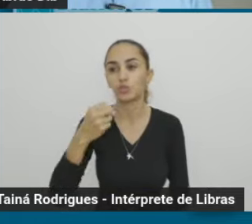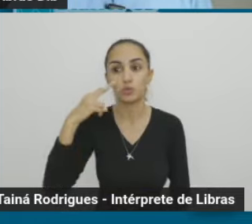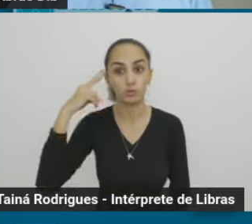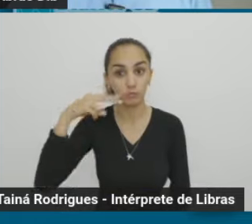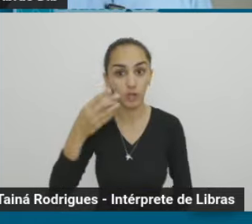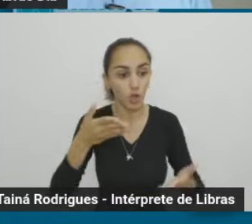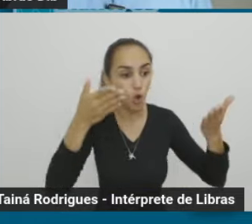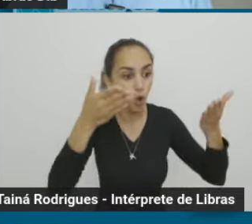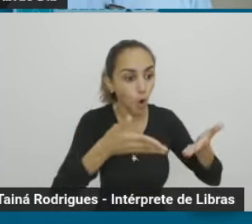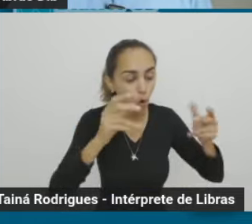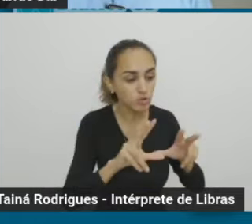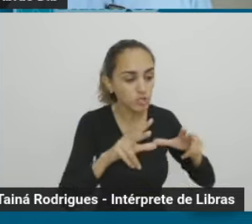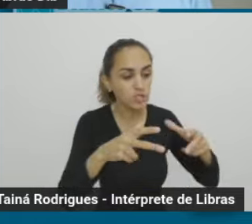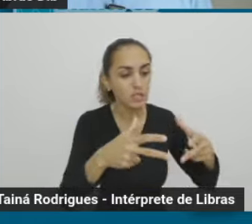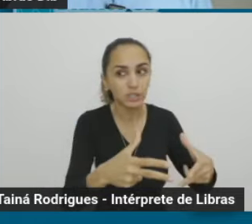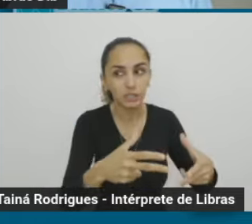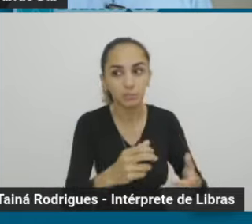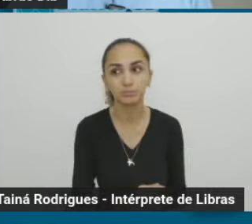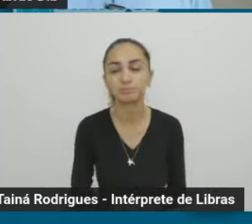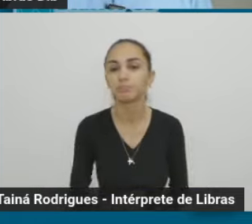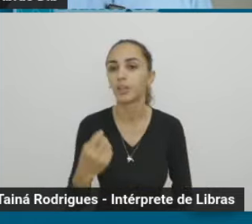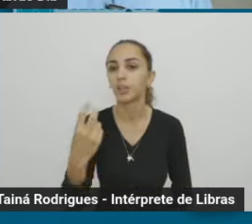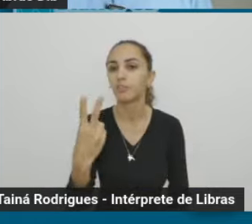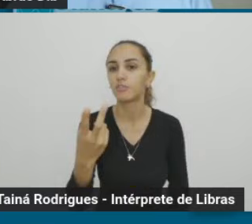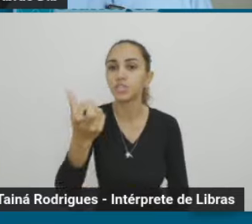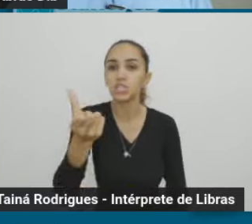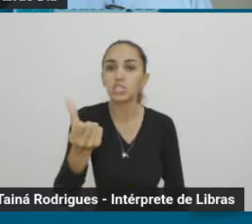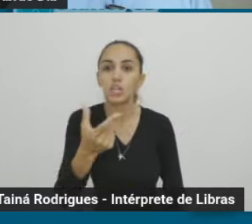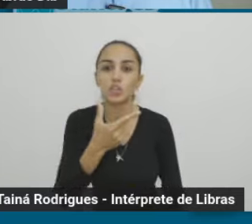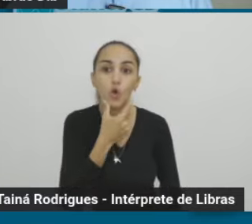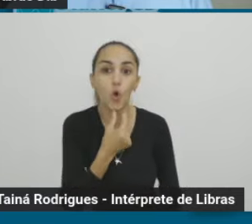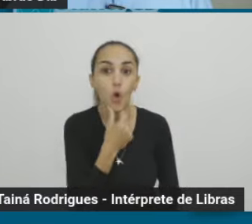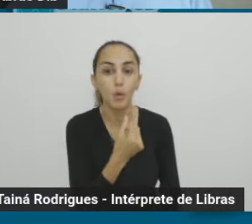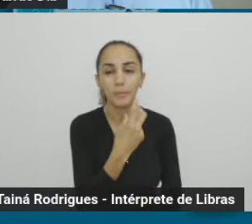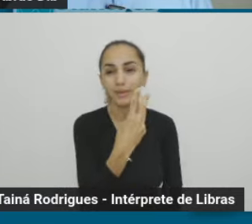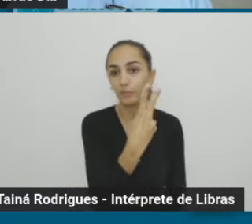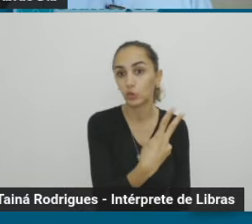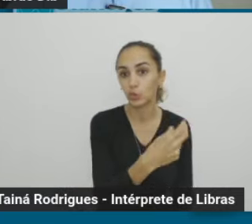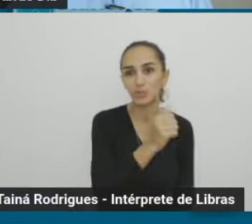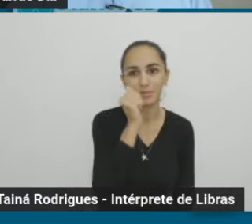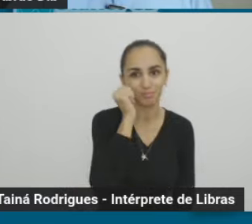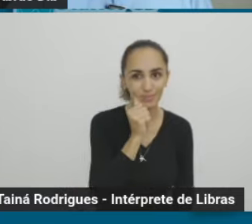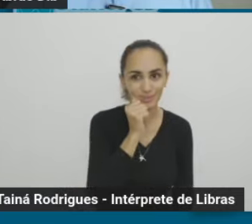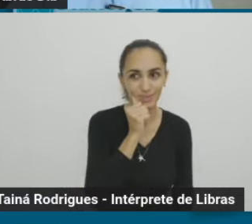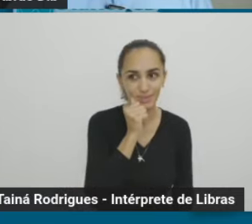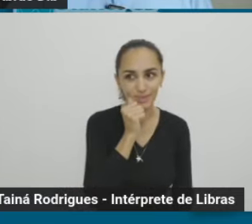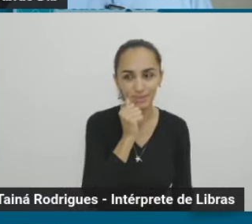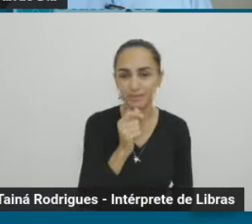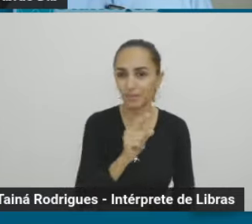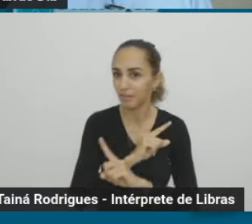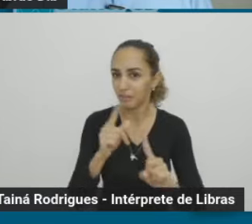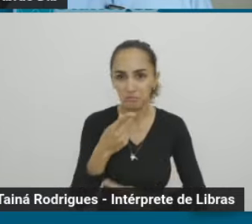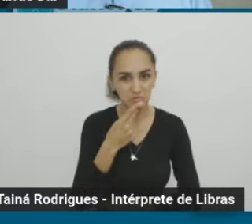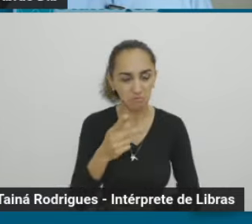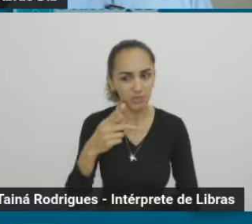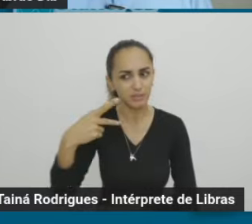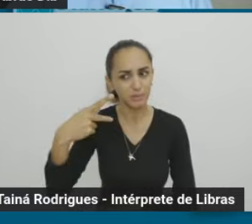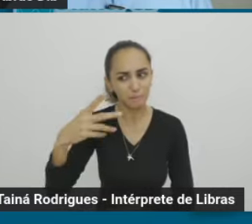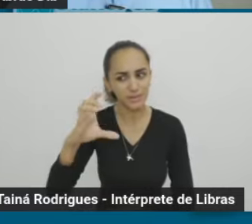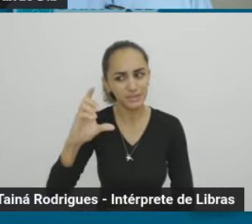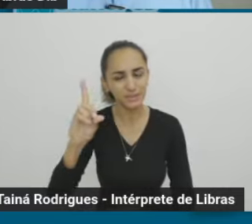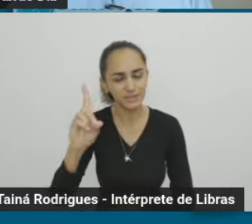hoje na Câmara Municipal, 26 são homens e só duas são mulheres. Não estou falando nem de PCD ainda, estou falando